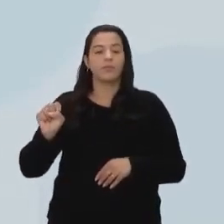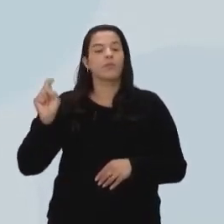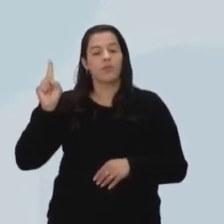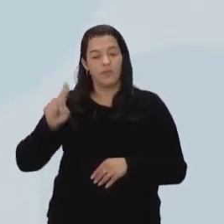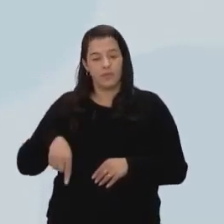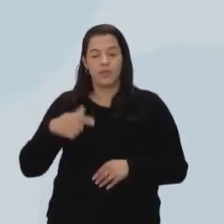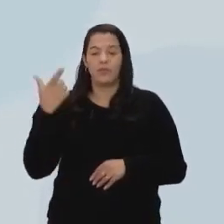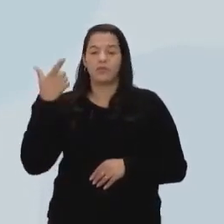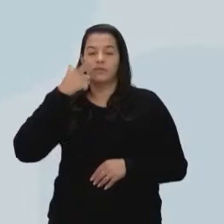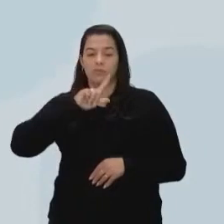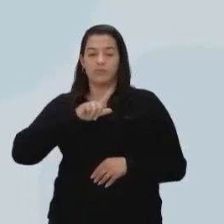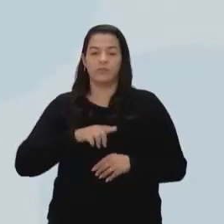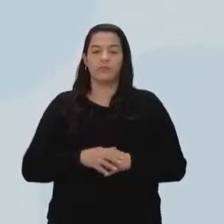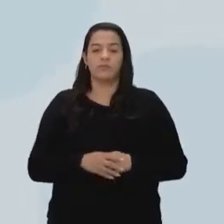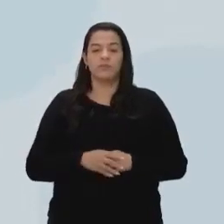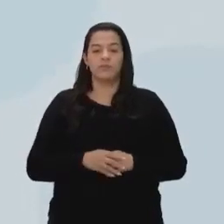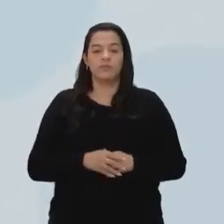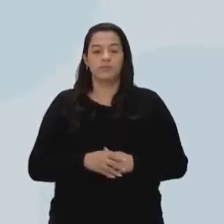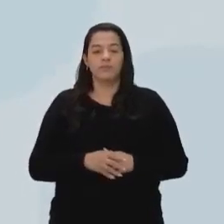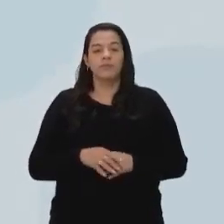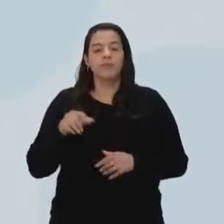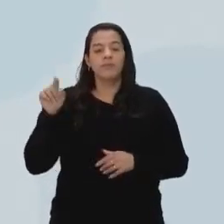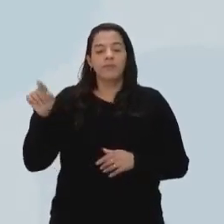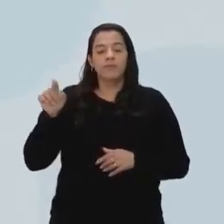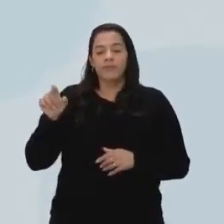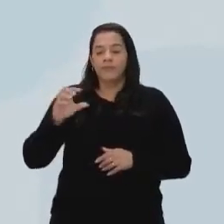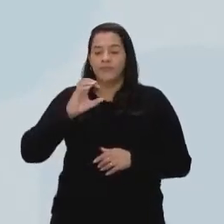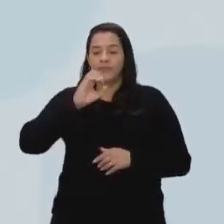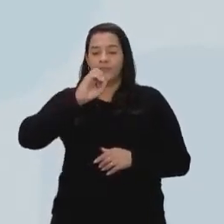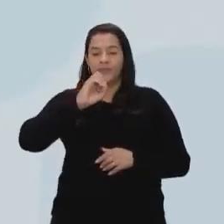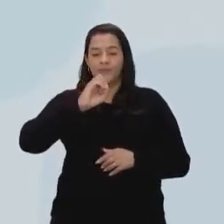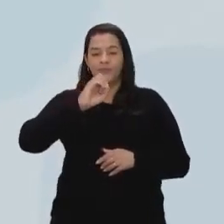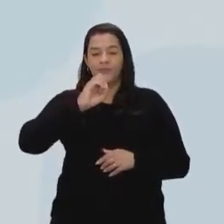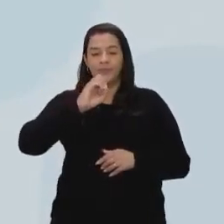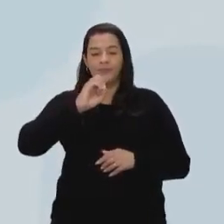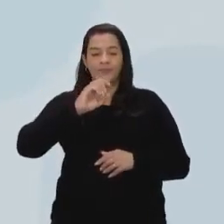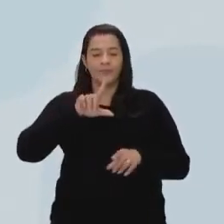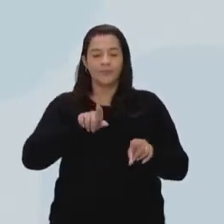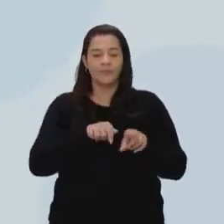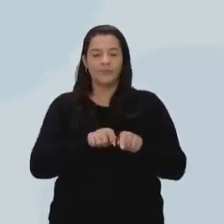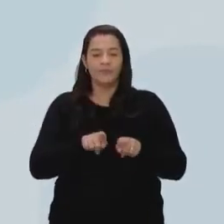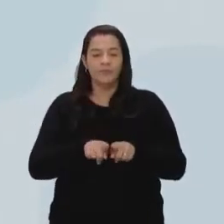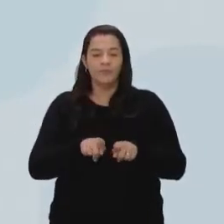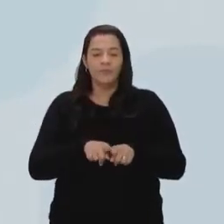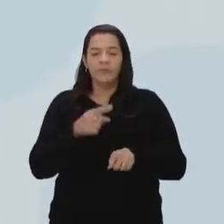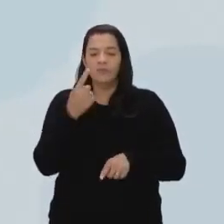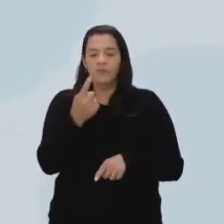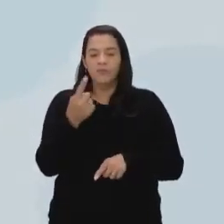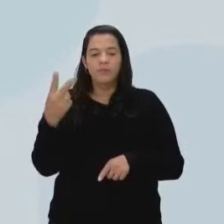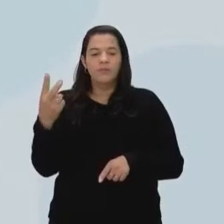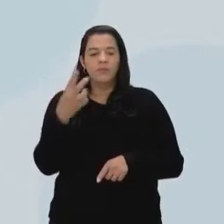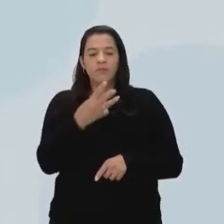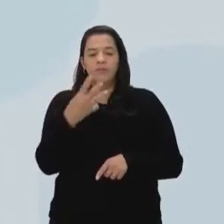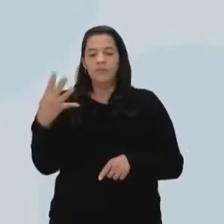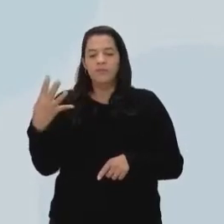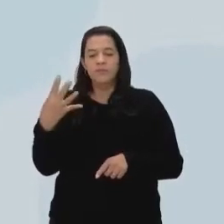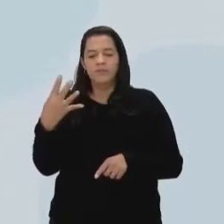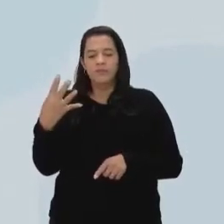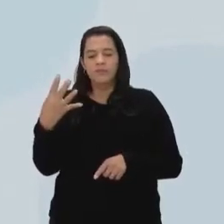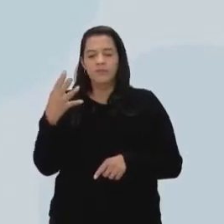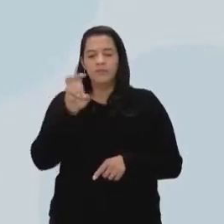a sua estabilidade. Esse oxigênio, 1, 2, 3,